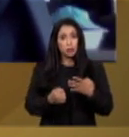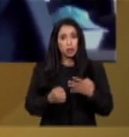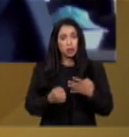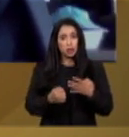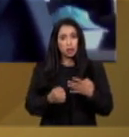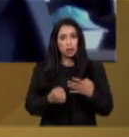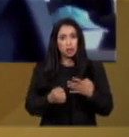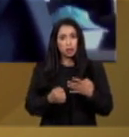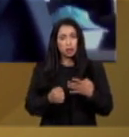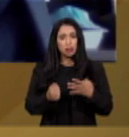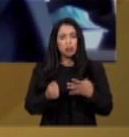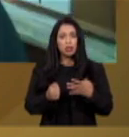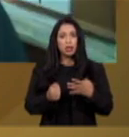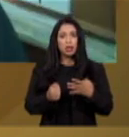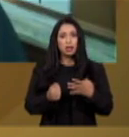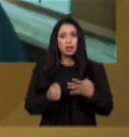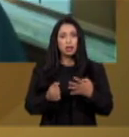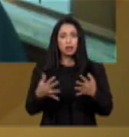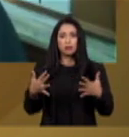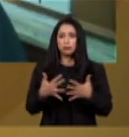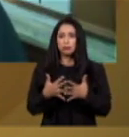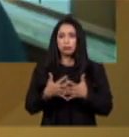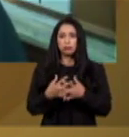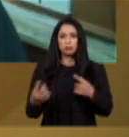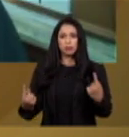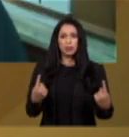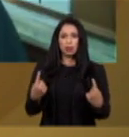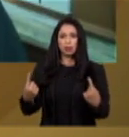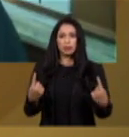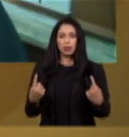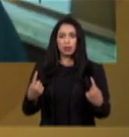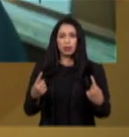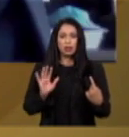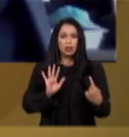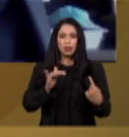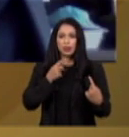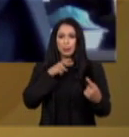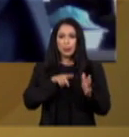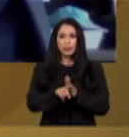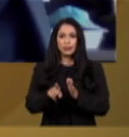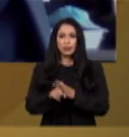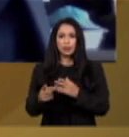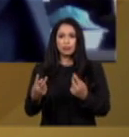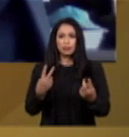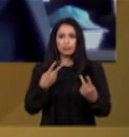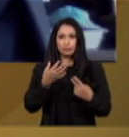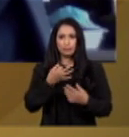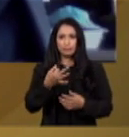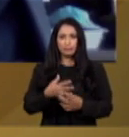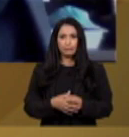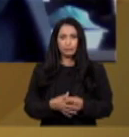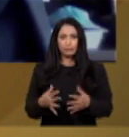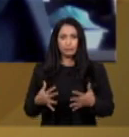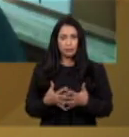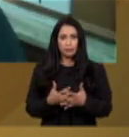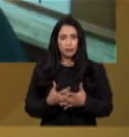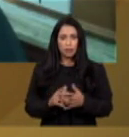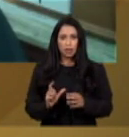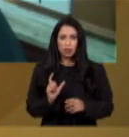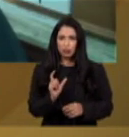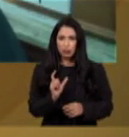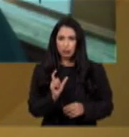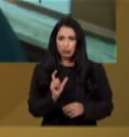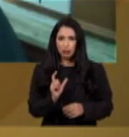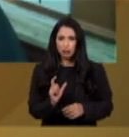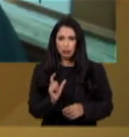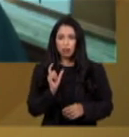é mais uma tese, eu entendo. Não vinculam o Supremo. Se alguns desconhecem o verbete vinculante.